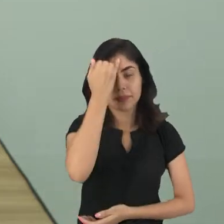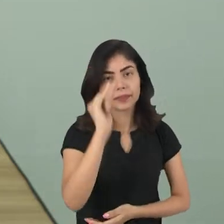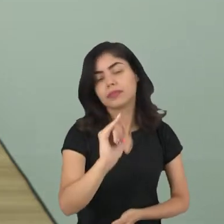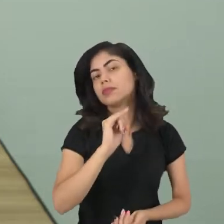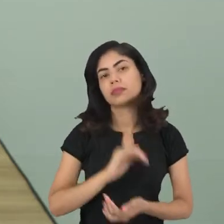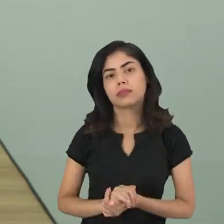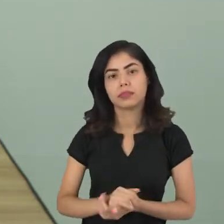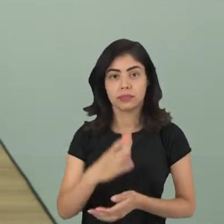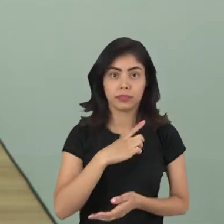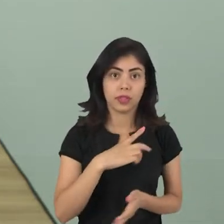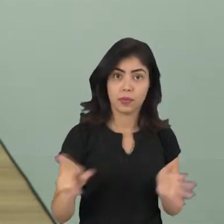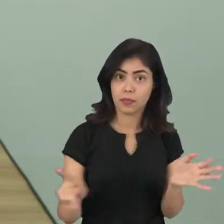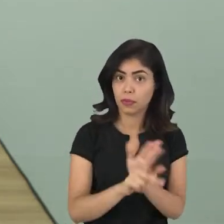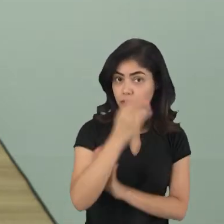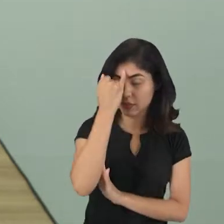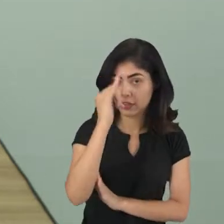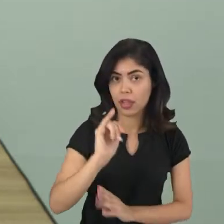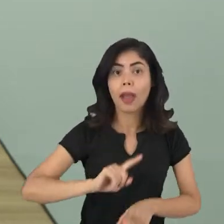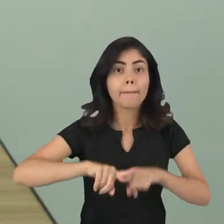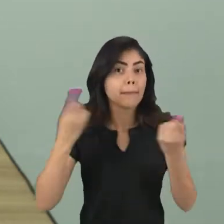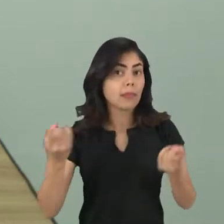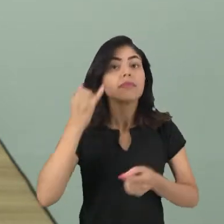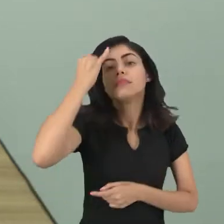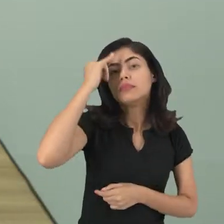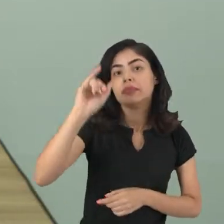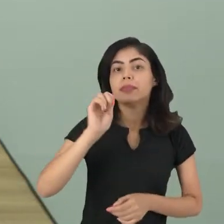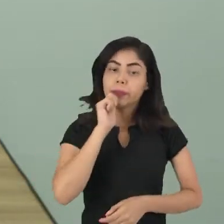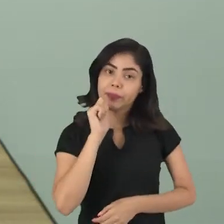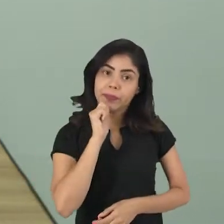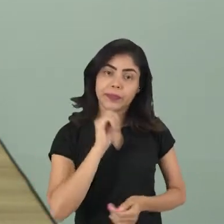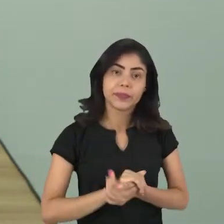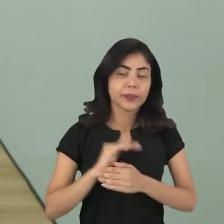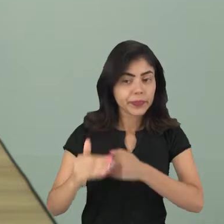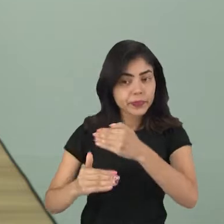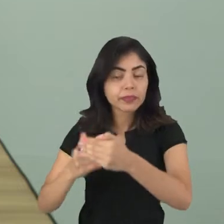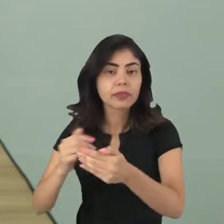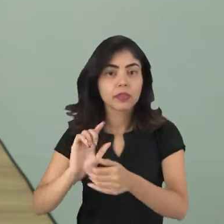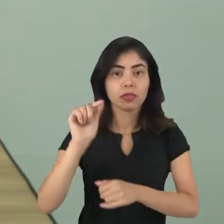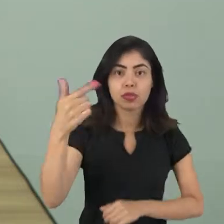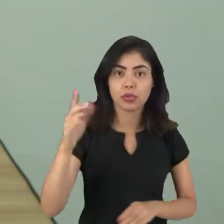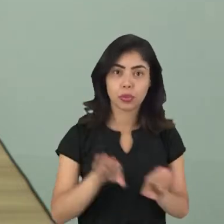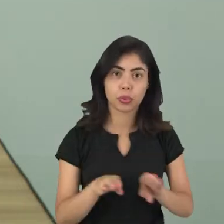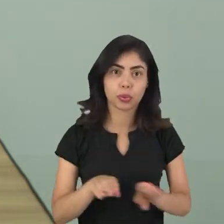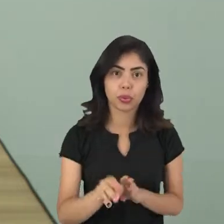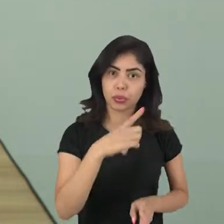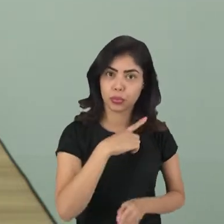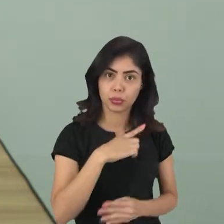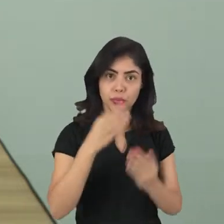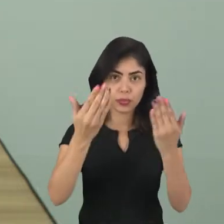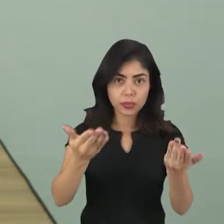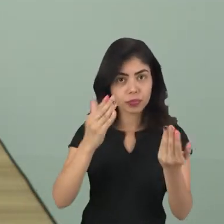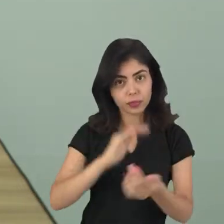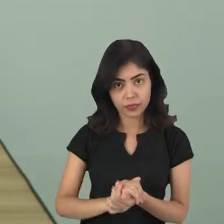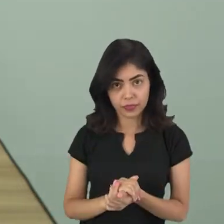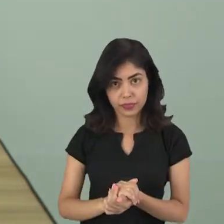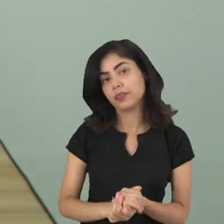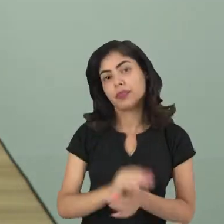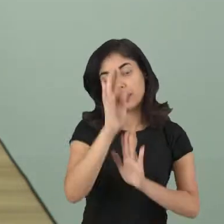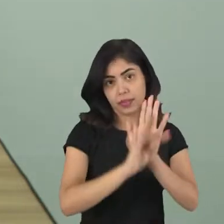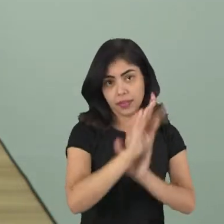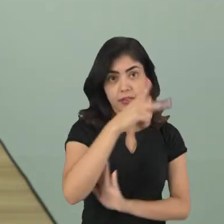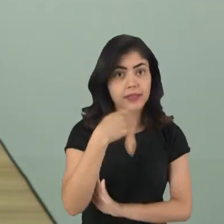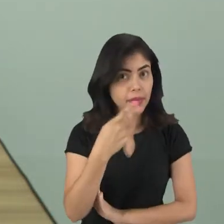texto é composto por ideia. Porém, essa ideia, ela desencadeia as outras ideias, que também vai ser falado no texto.